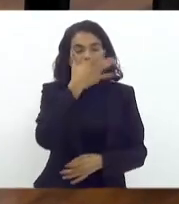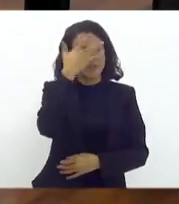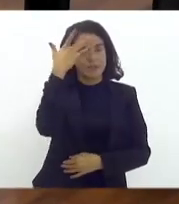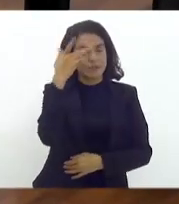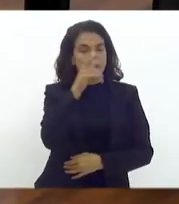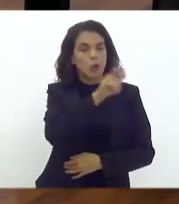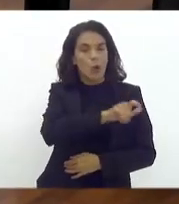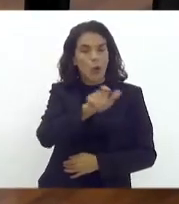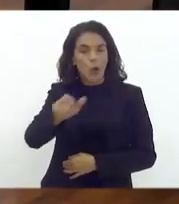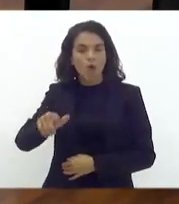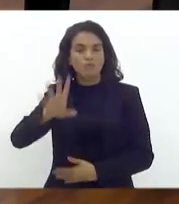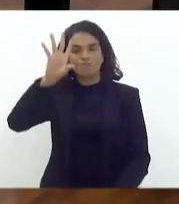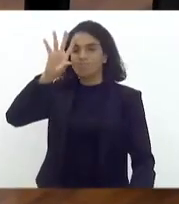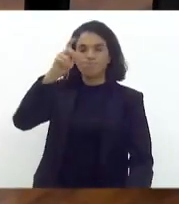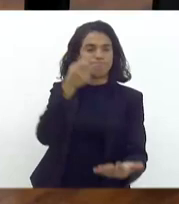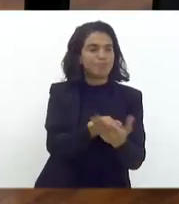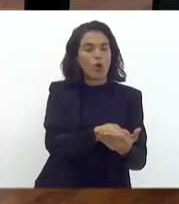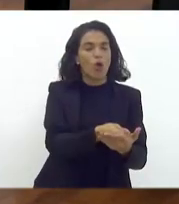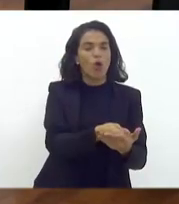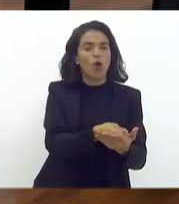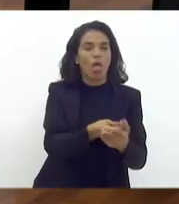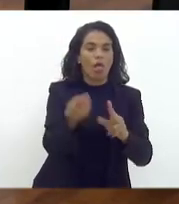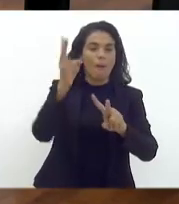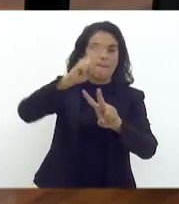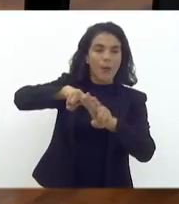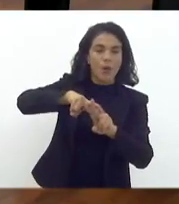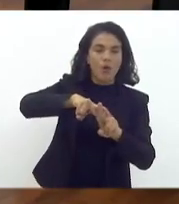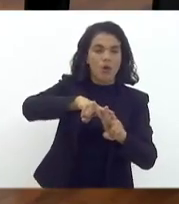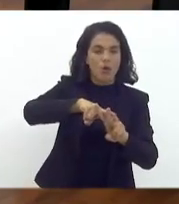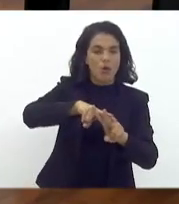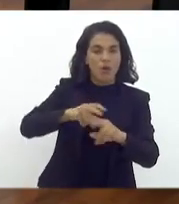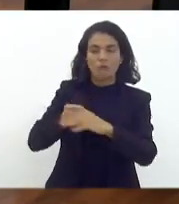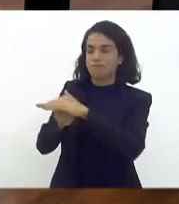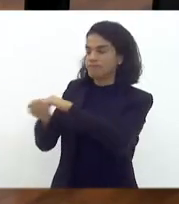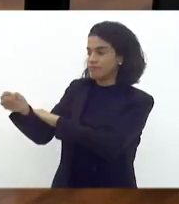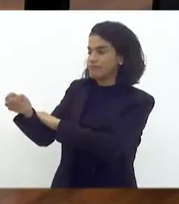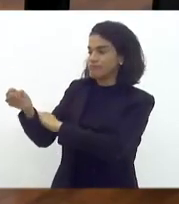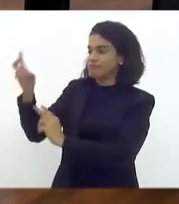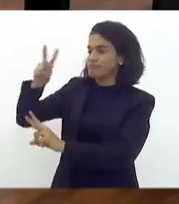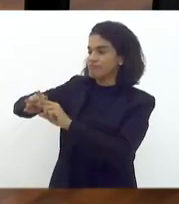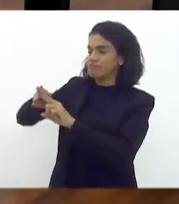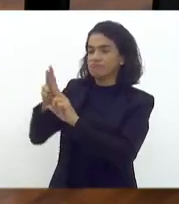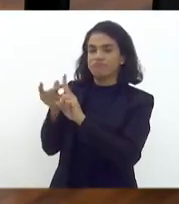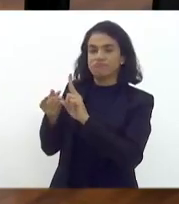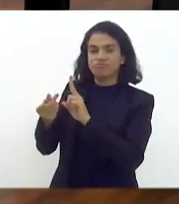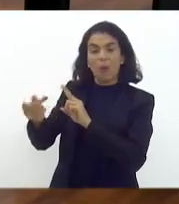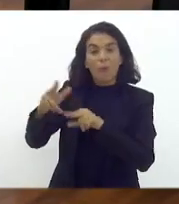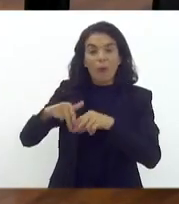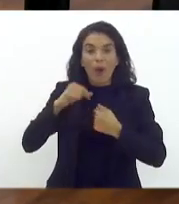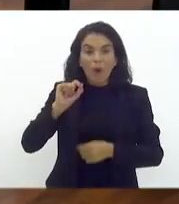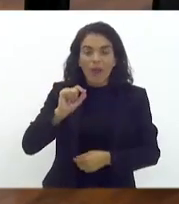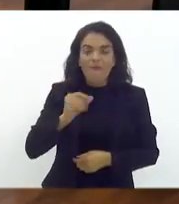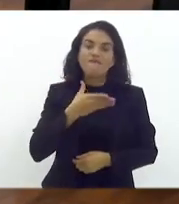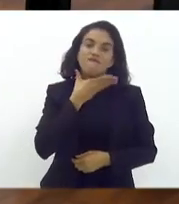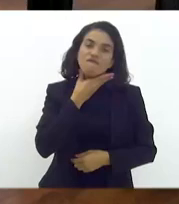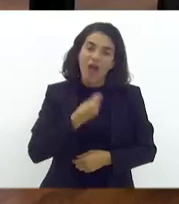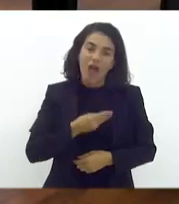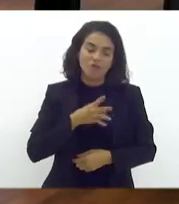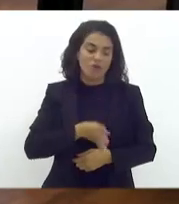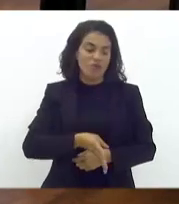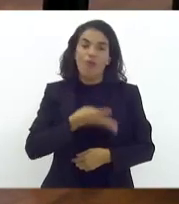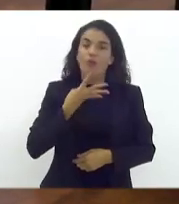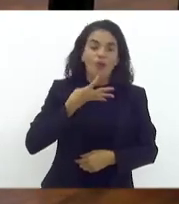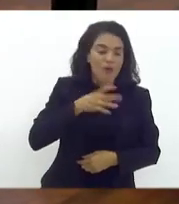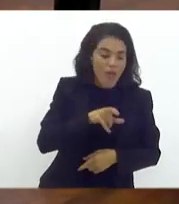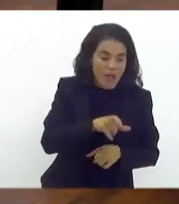condenadas Por crimes que não cometeram é justamente o falso reconhecimento Então esse é um problema